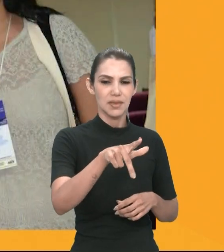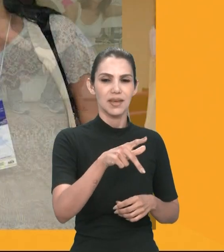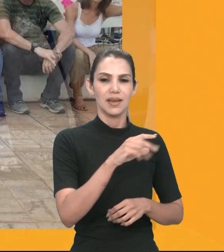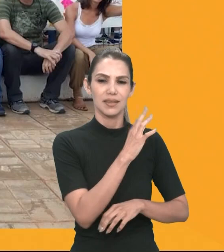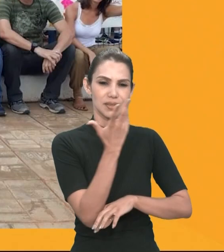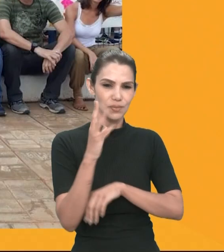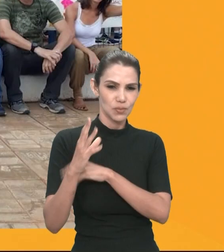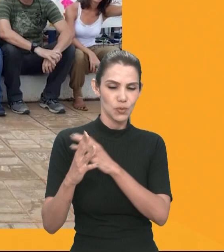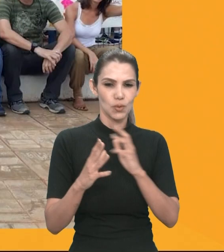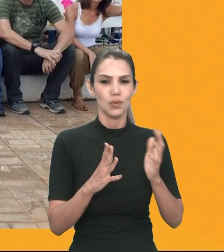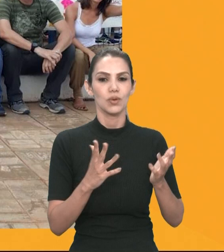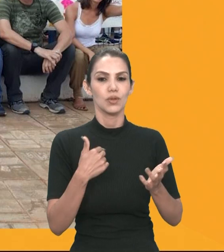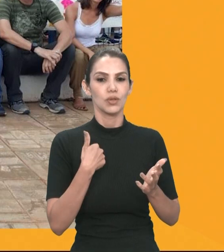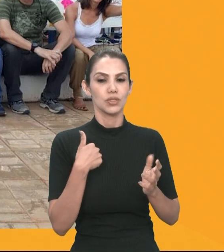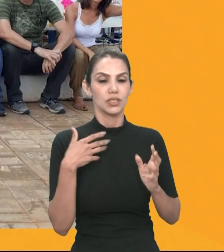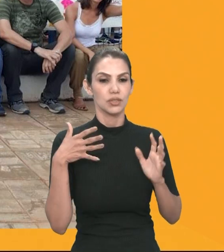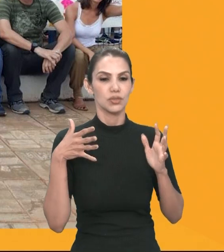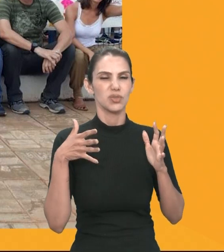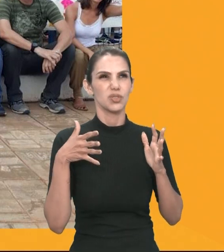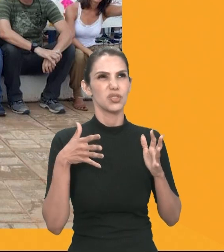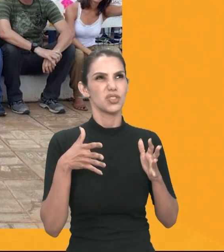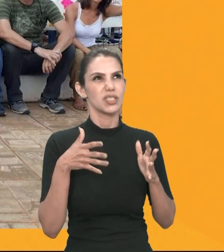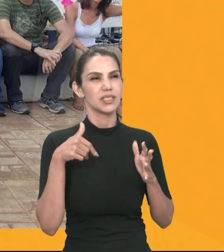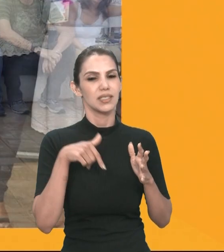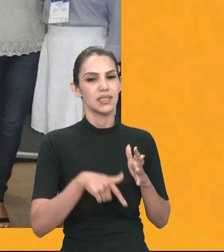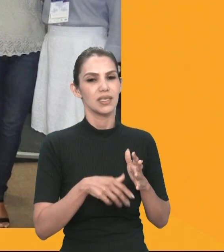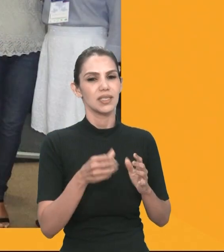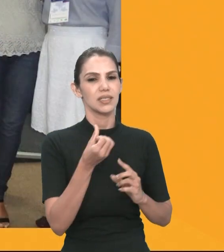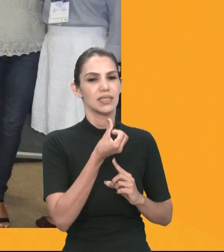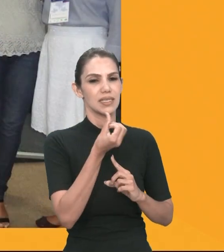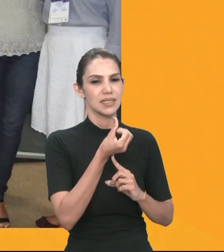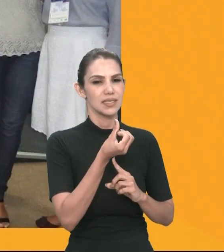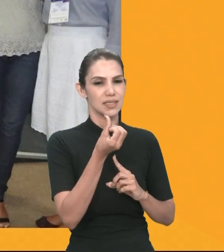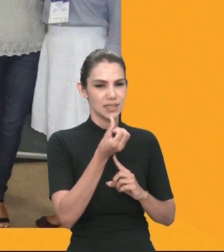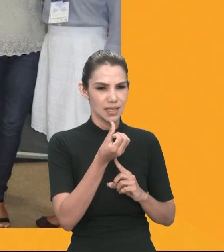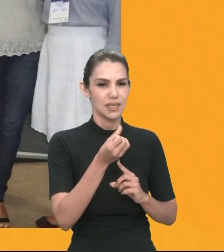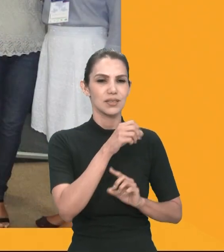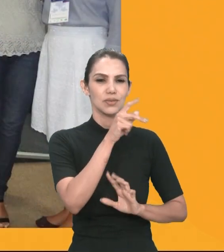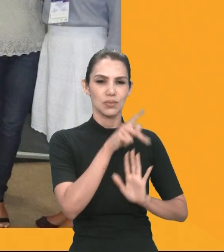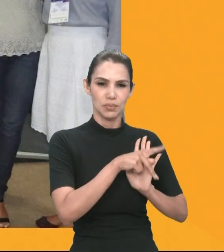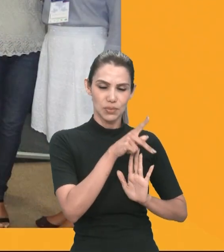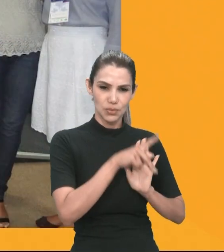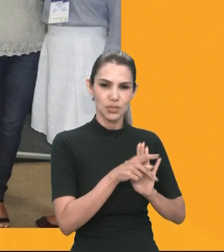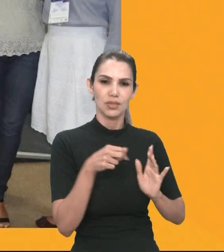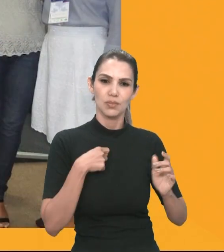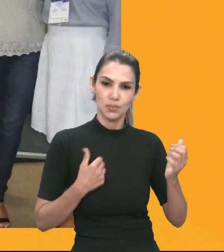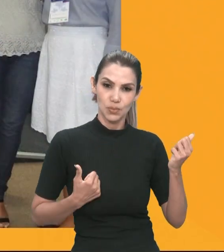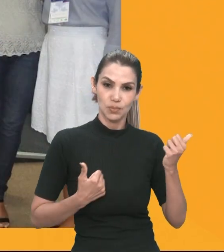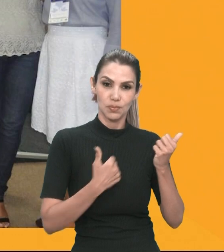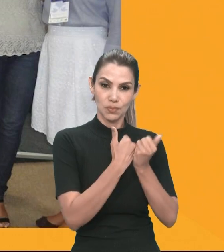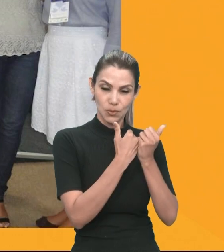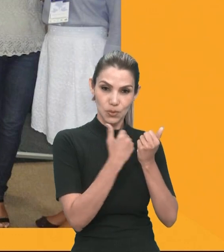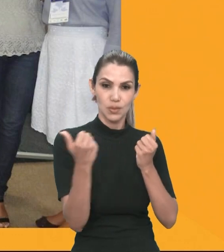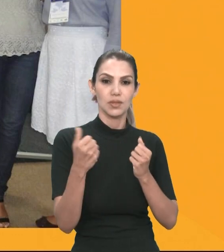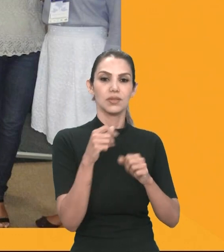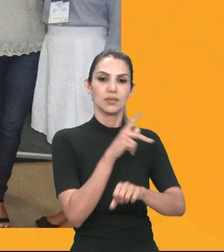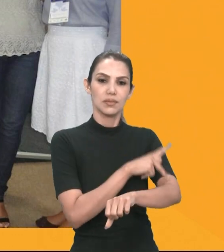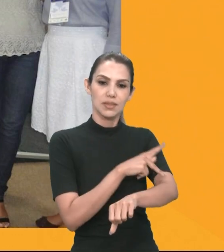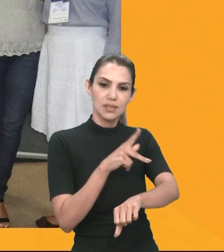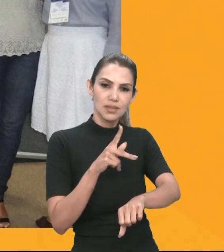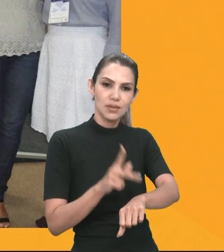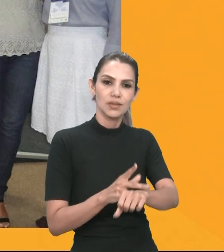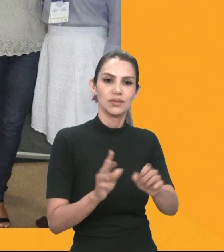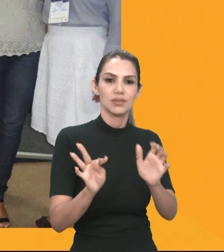tinha terminado. Eu ingressei na 6ª Caminhada Ecológica para dar um suporte pedagógico, técnico, acadêmico e